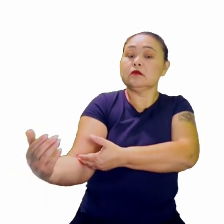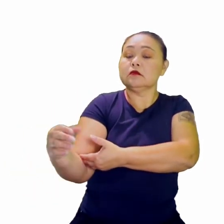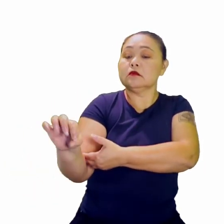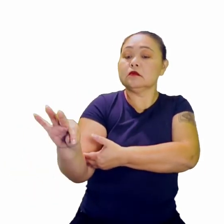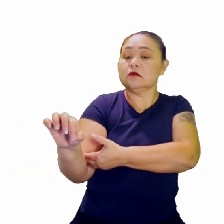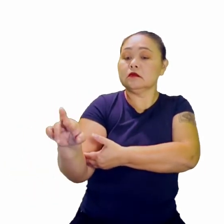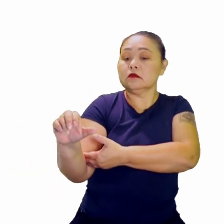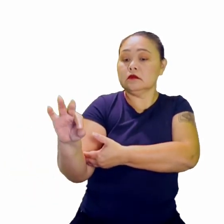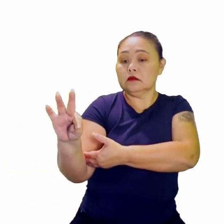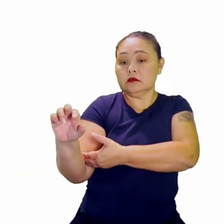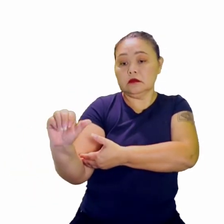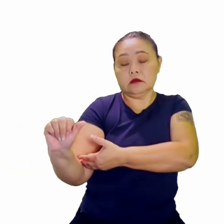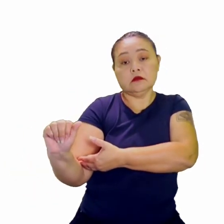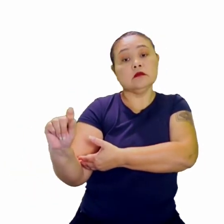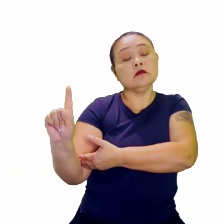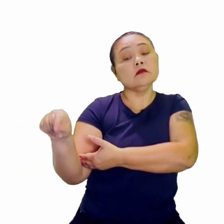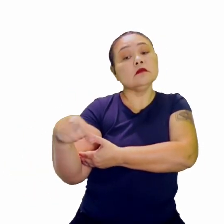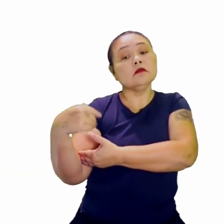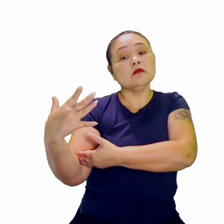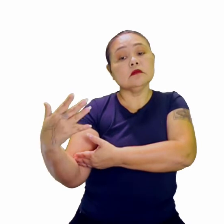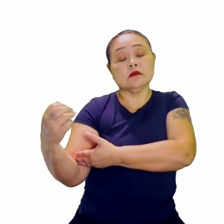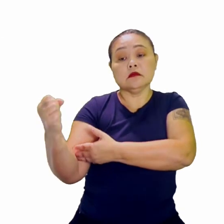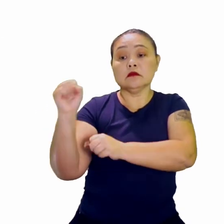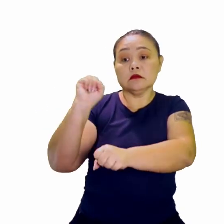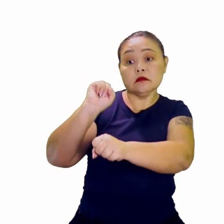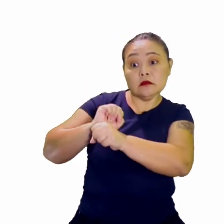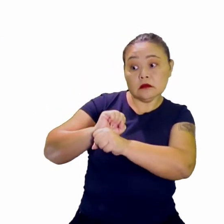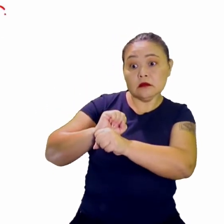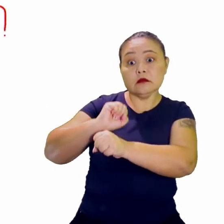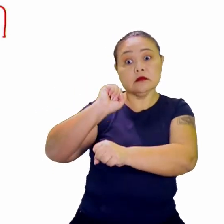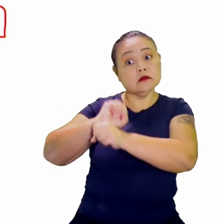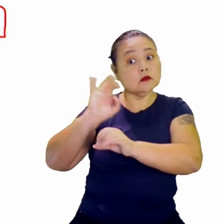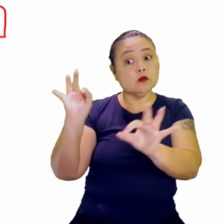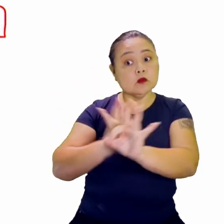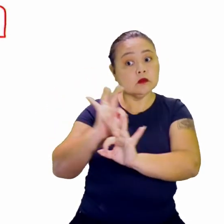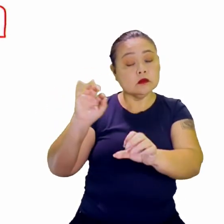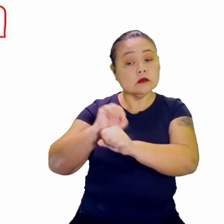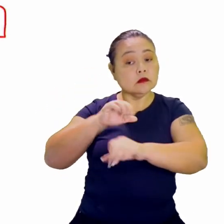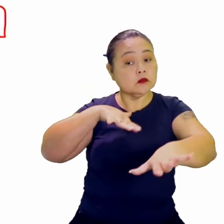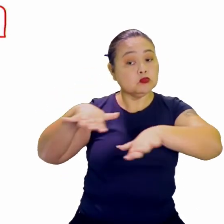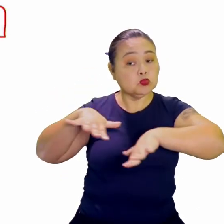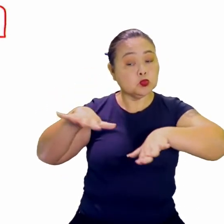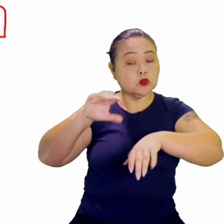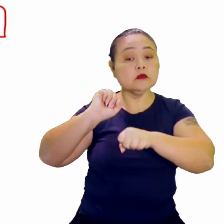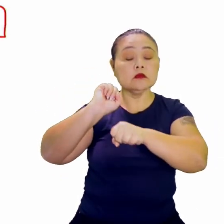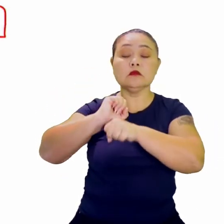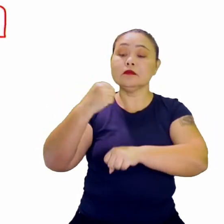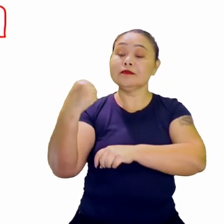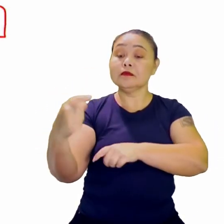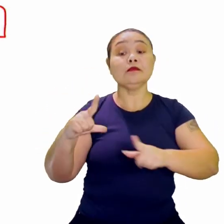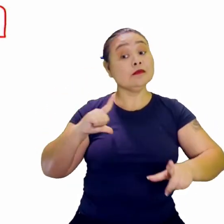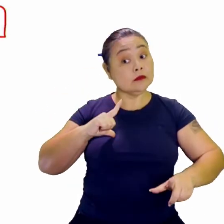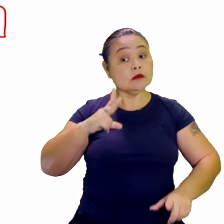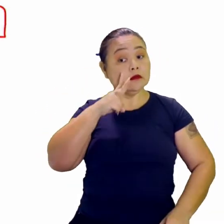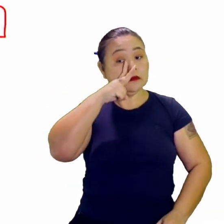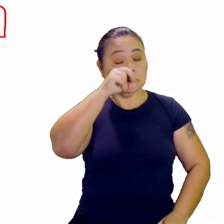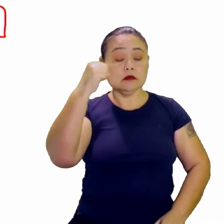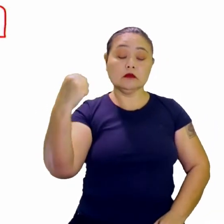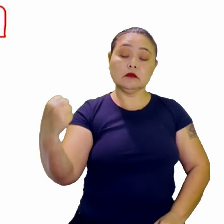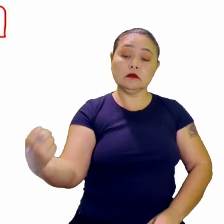fase excêntrica. E quando eu fico parado ali sem um movimento aparente, mas estou produzindo força,